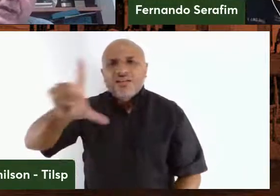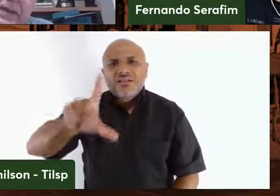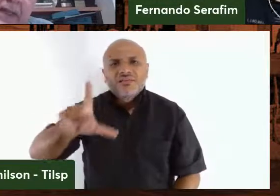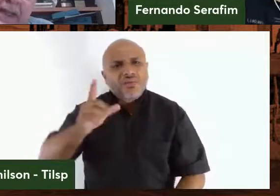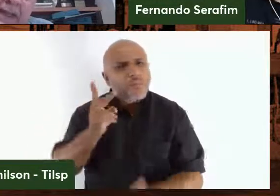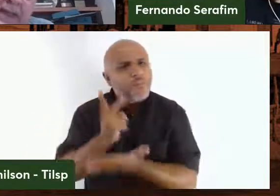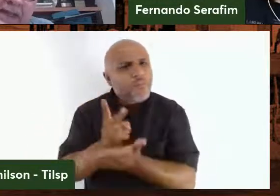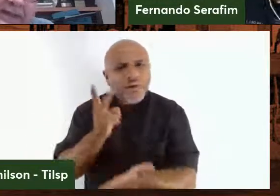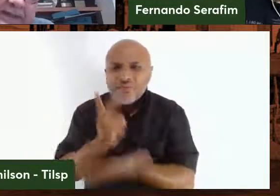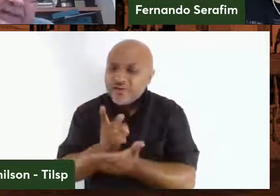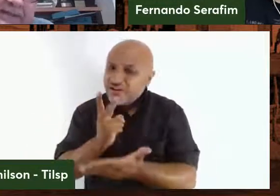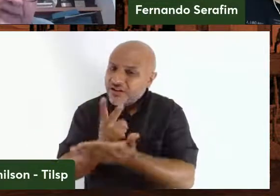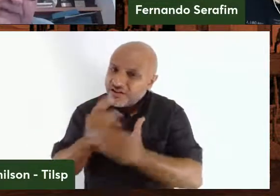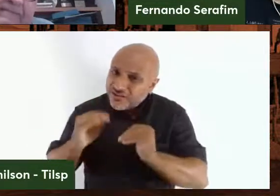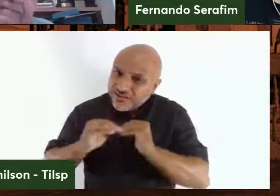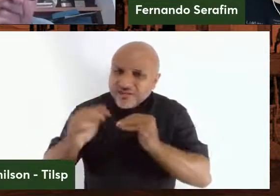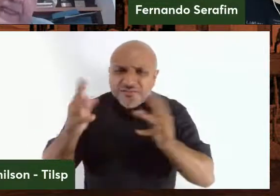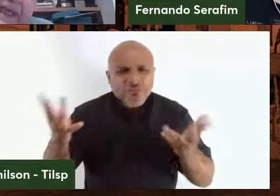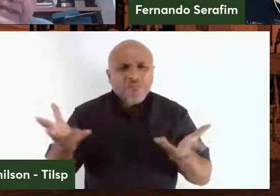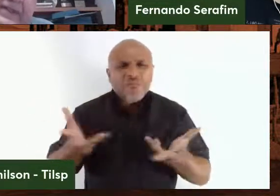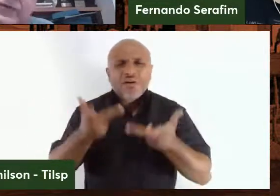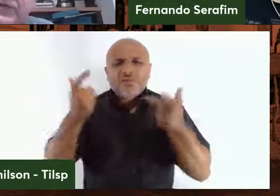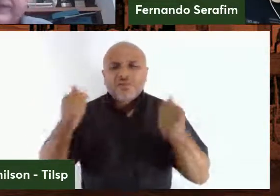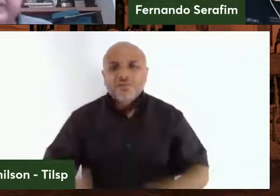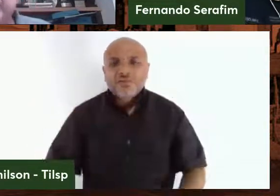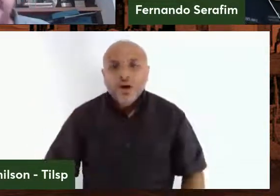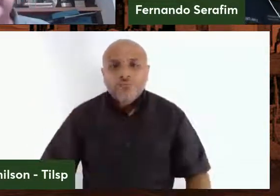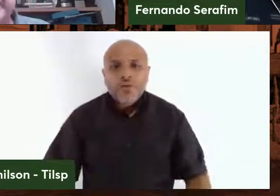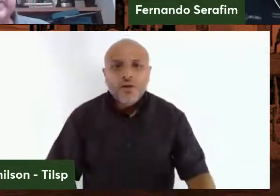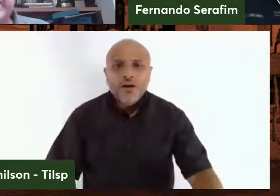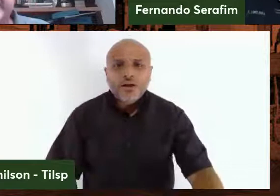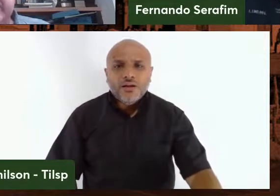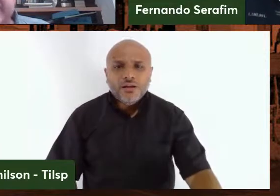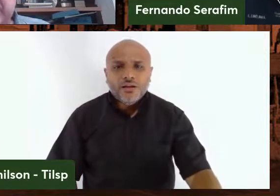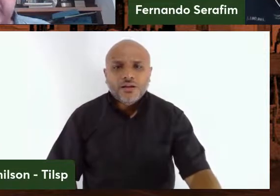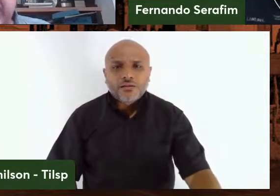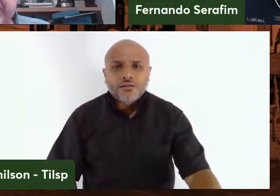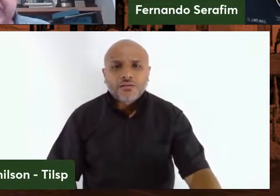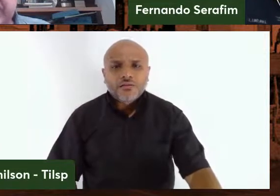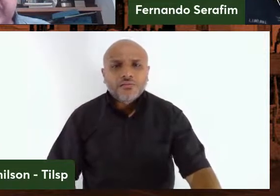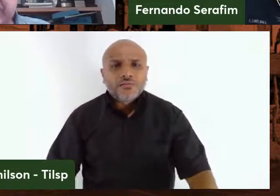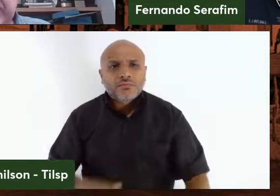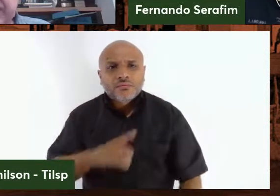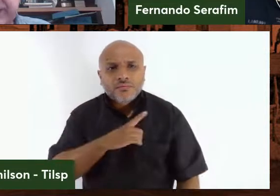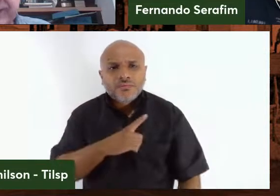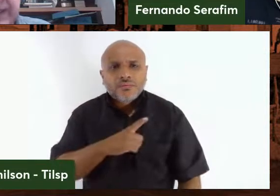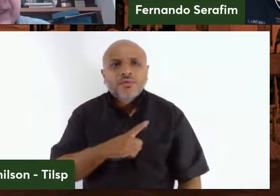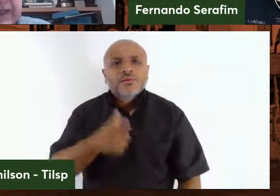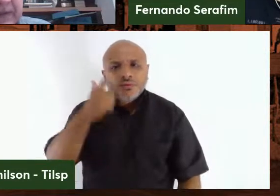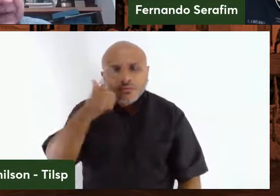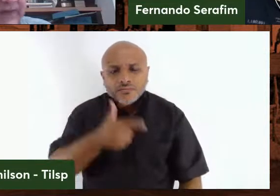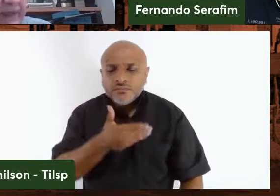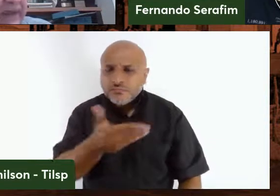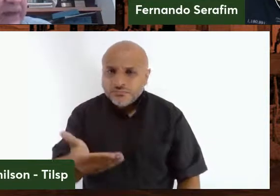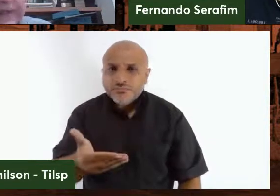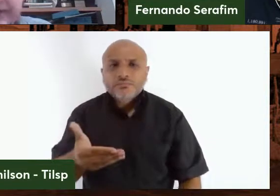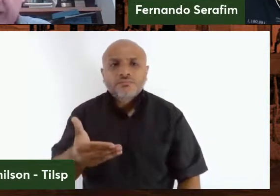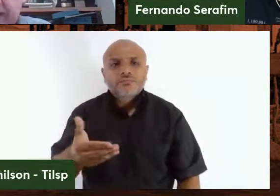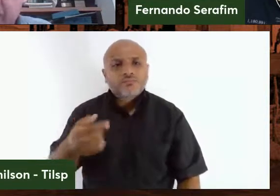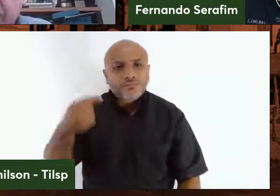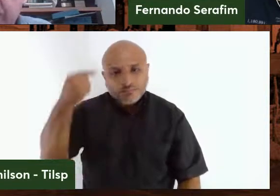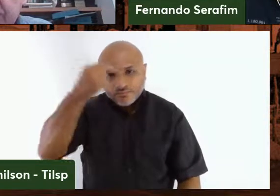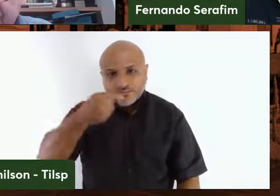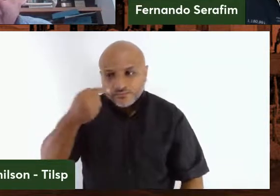permanece fazendo isso. Que maravilhoso. Sim, eu tive, inclusive, sobre essa personagem, sobre a Domingas, eu já falei em